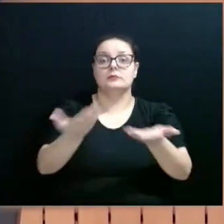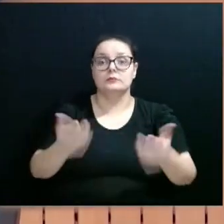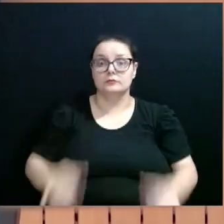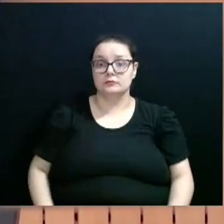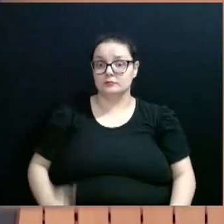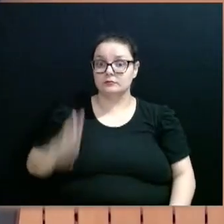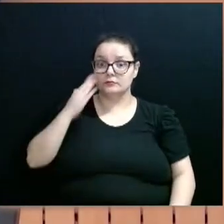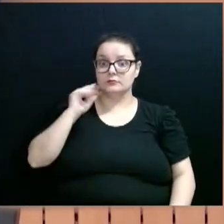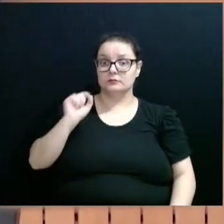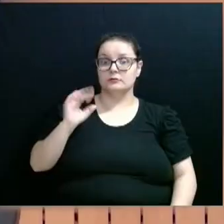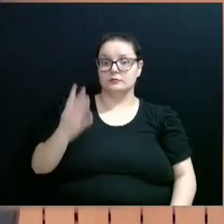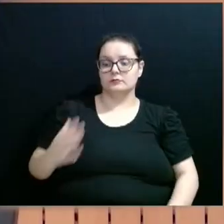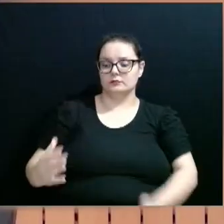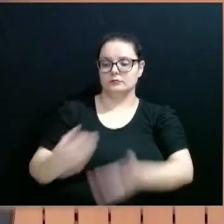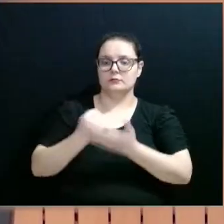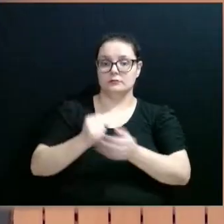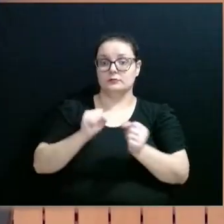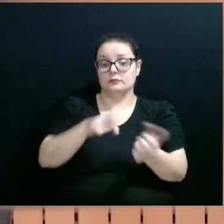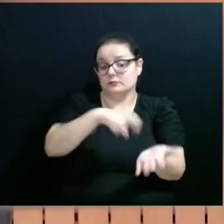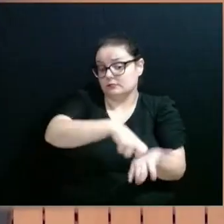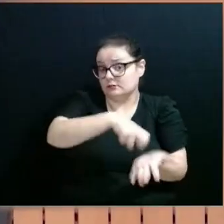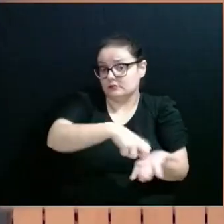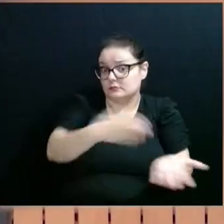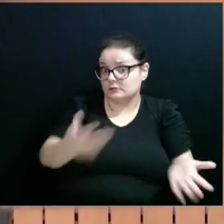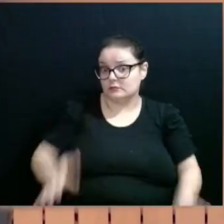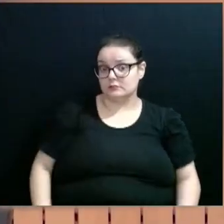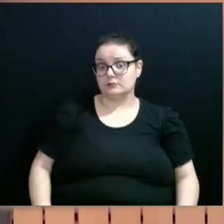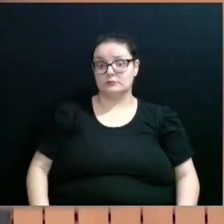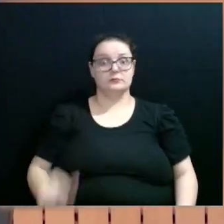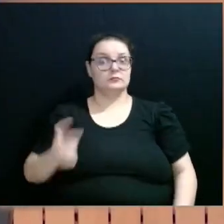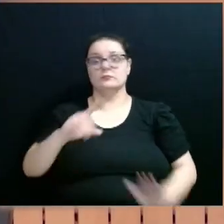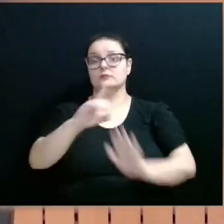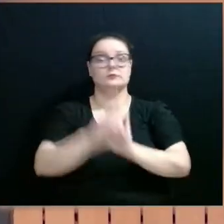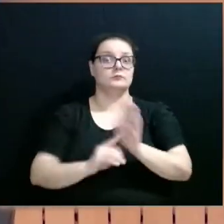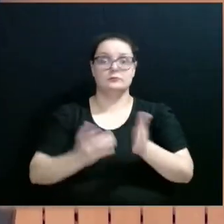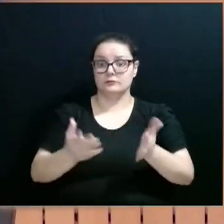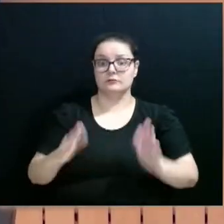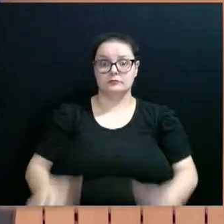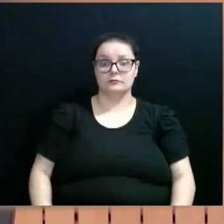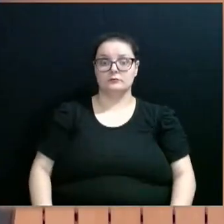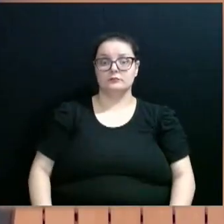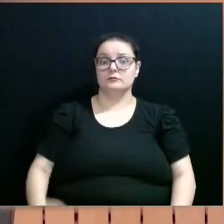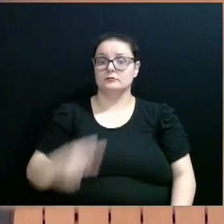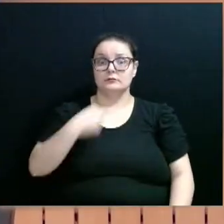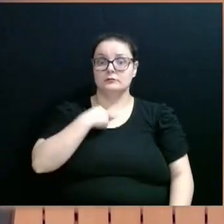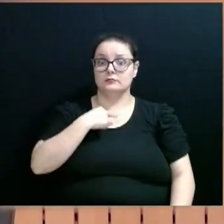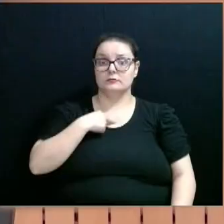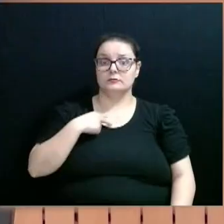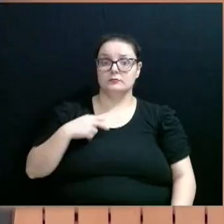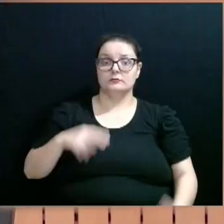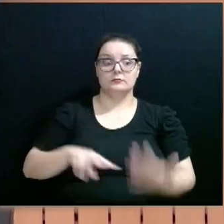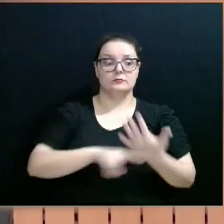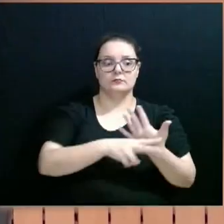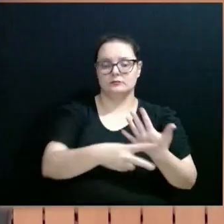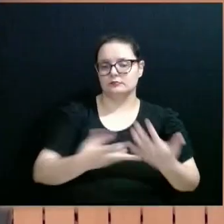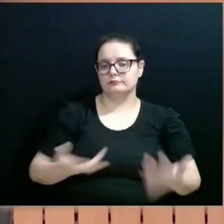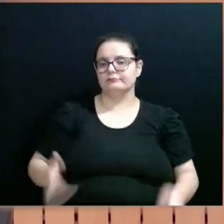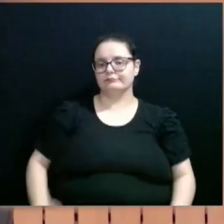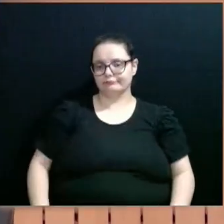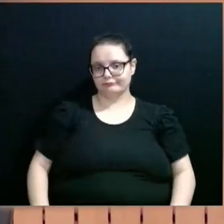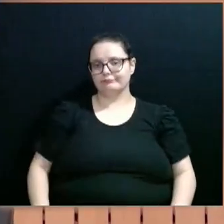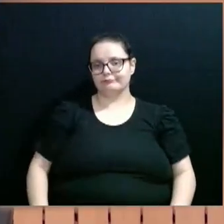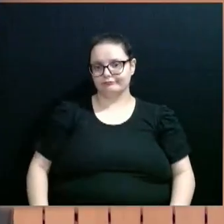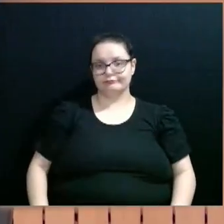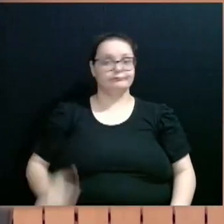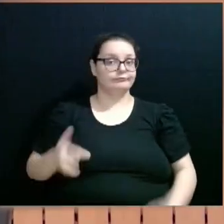pegar, você ainda pode ser punido. Porque você não tem direito de fazer isso. Você não pode ficar interferindo, né? Então, a gente não tem um local específico